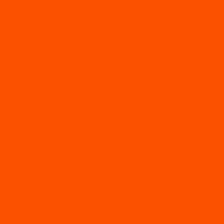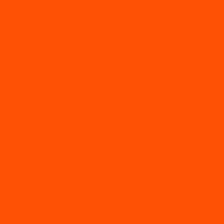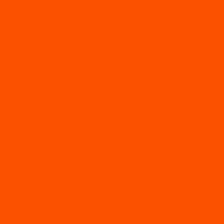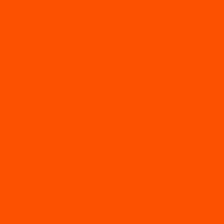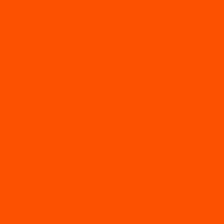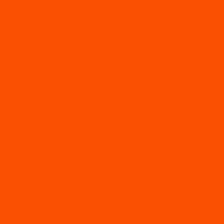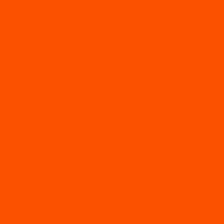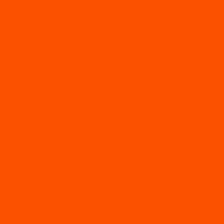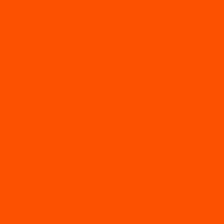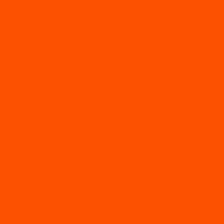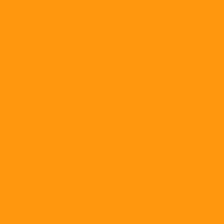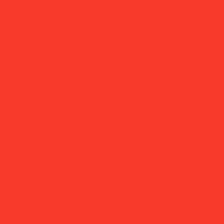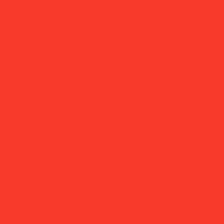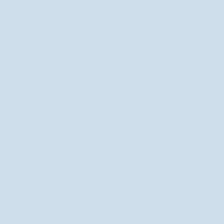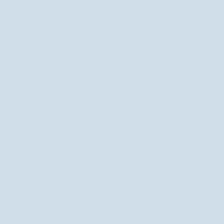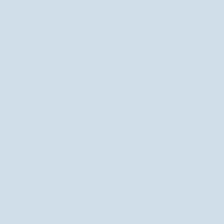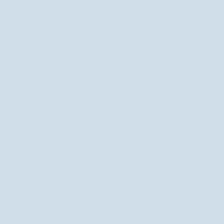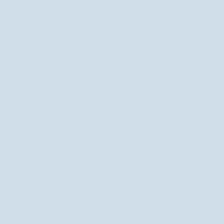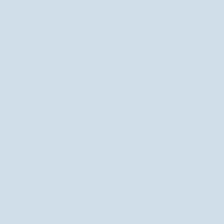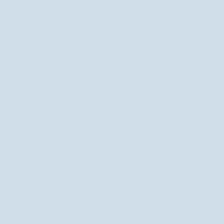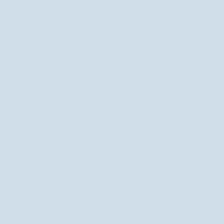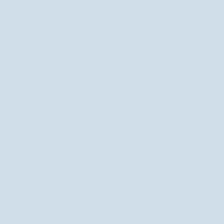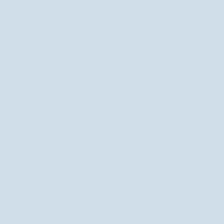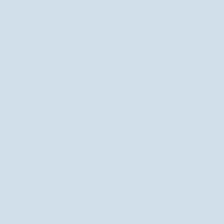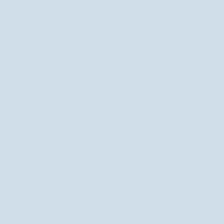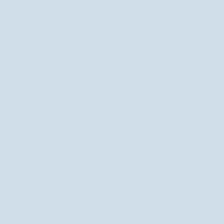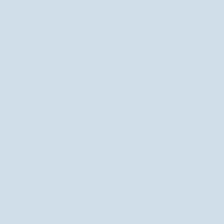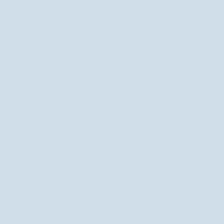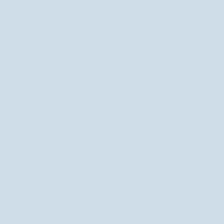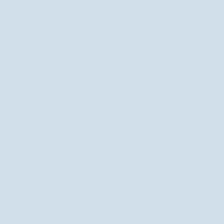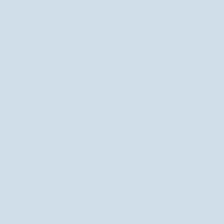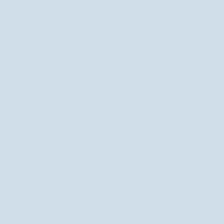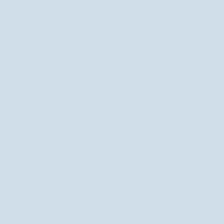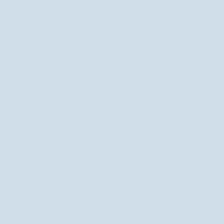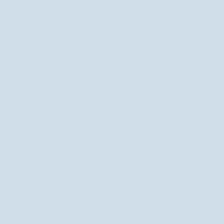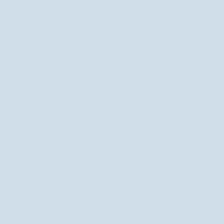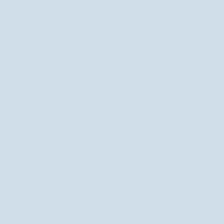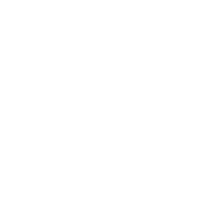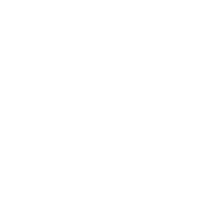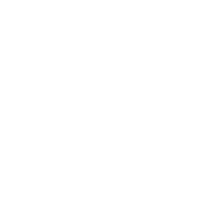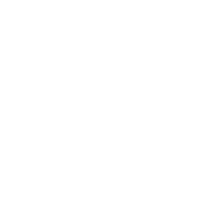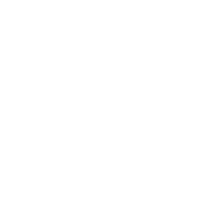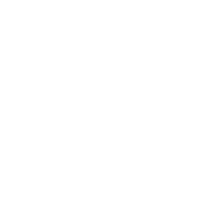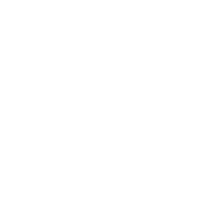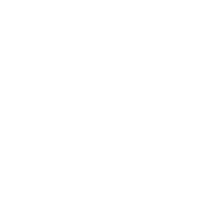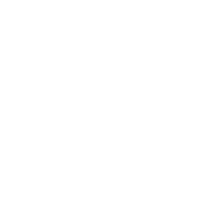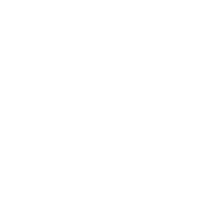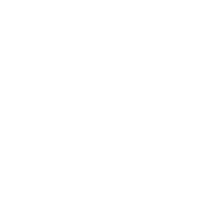Poder Monitor. Acesse agora e ganhe 30 dias grátis.